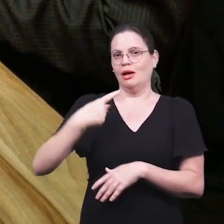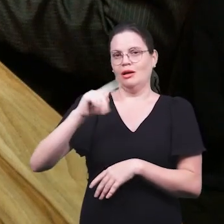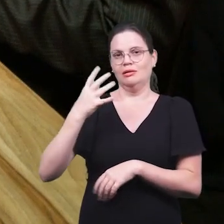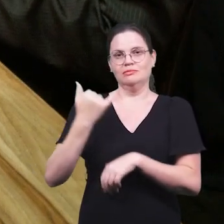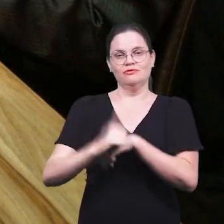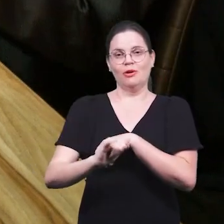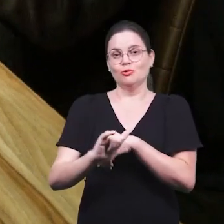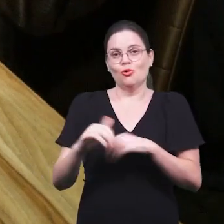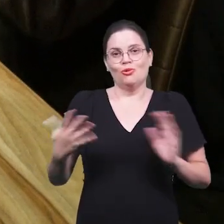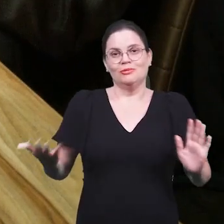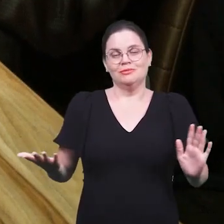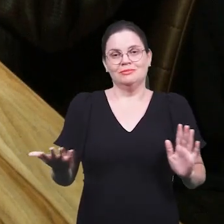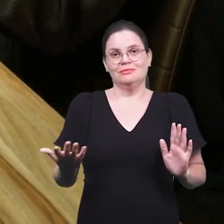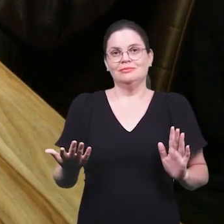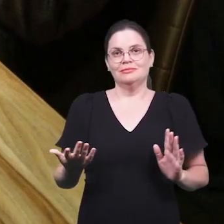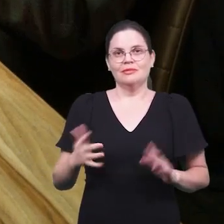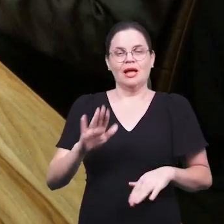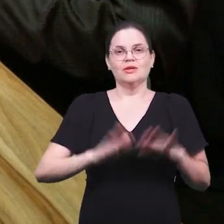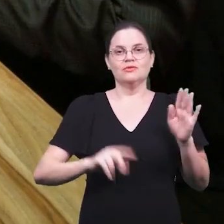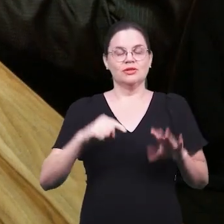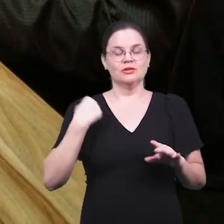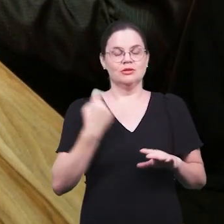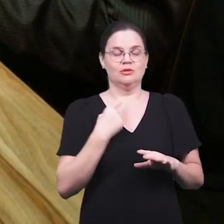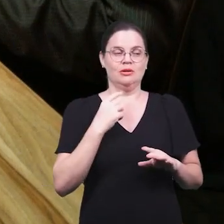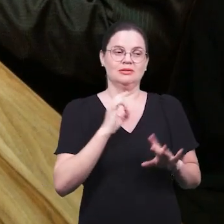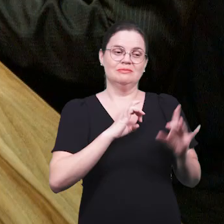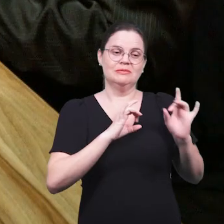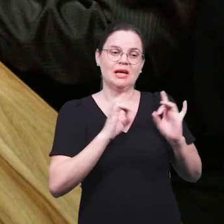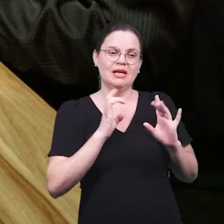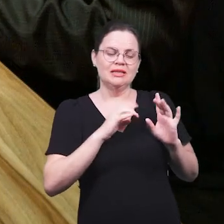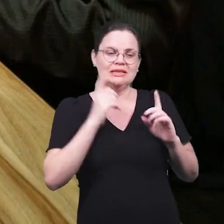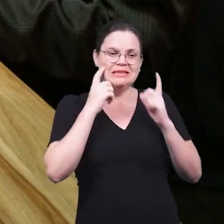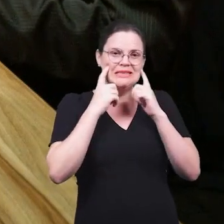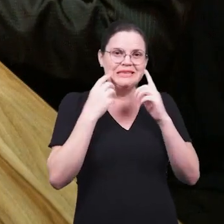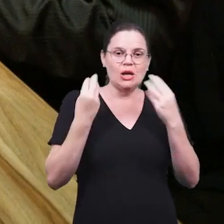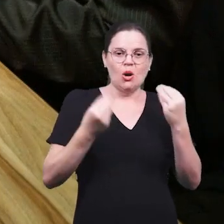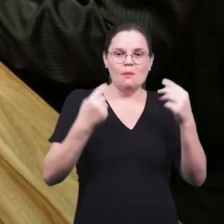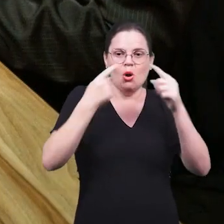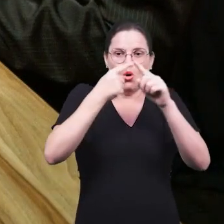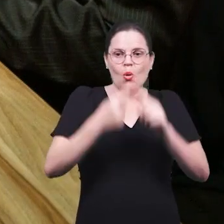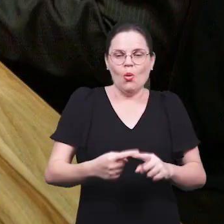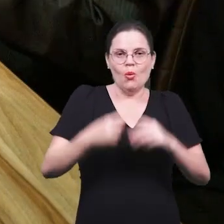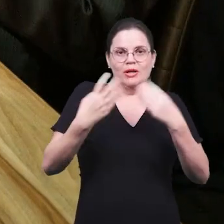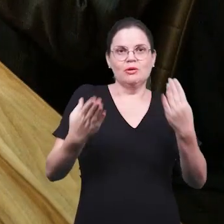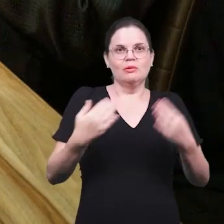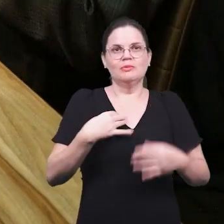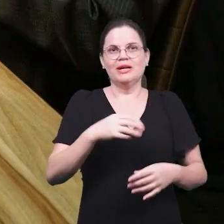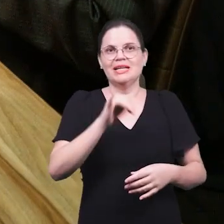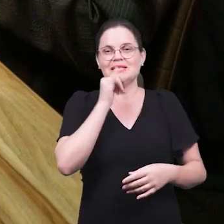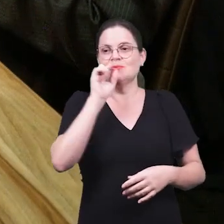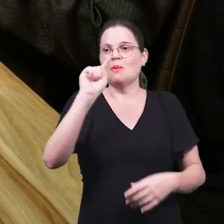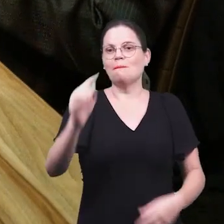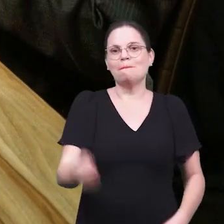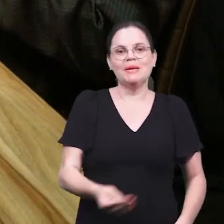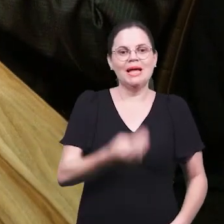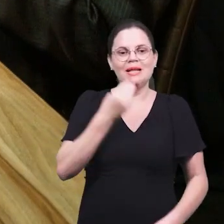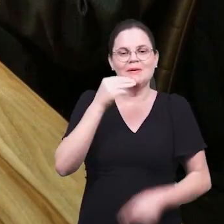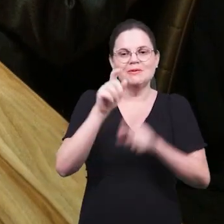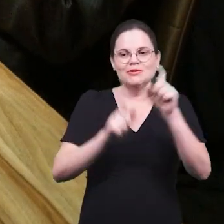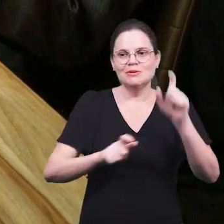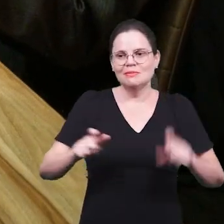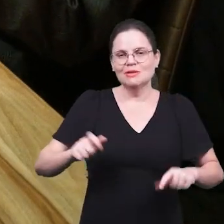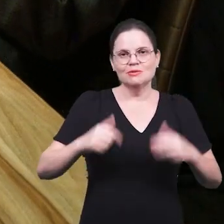sala, vejo que a metade da turma simplesmente não foi fazer a prova. Não foi fazer a prova. Então, às vezes, nós ficamos receosos,